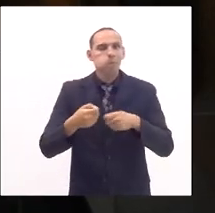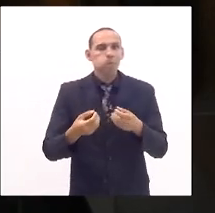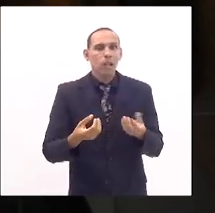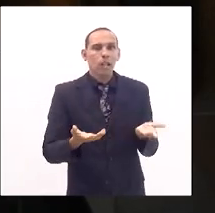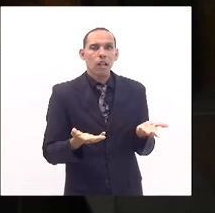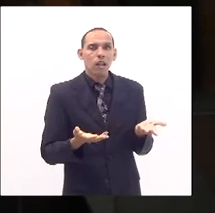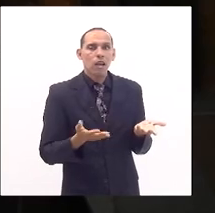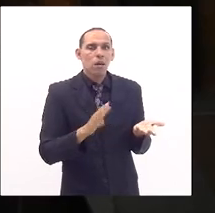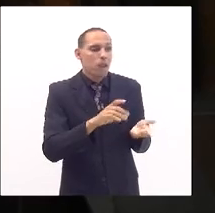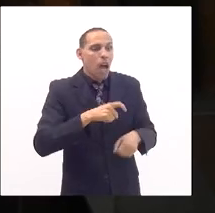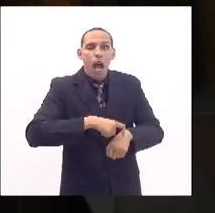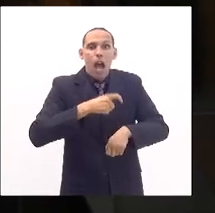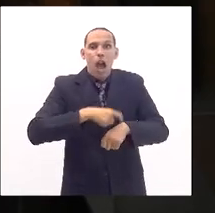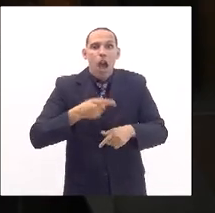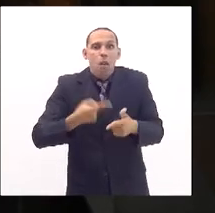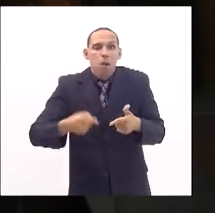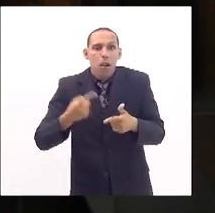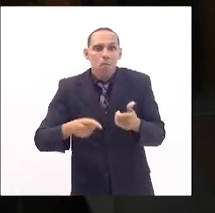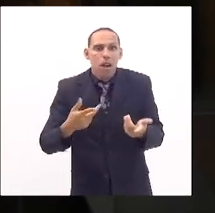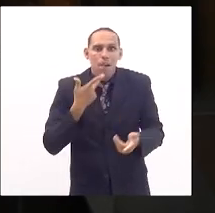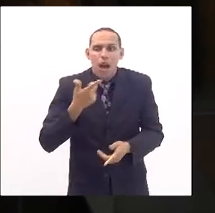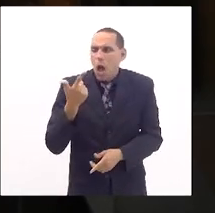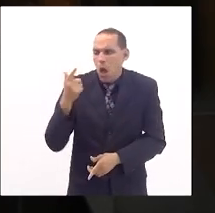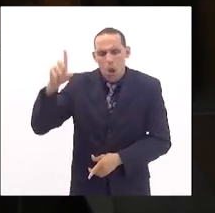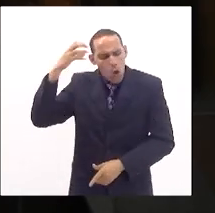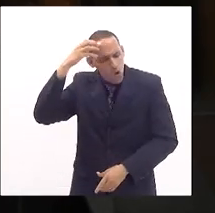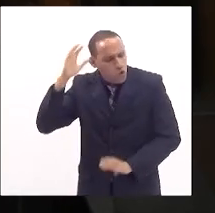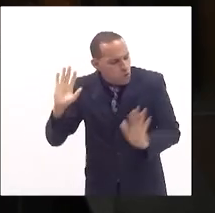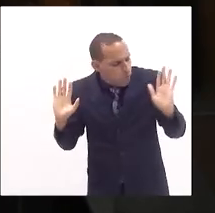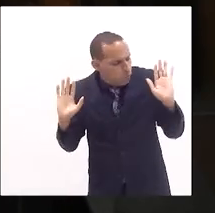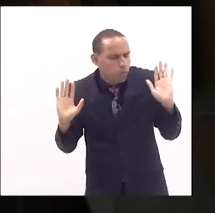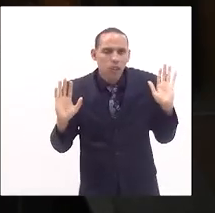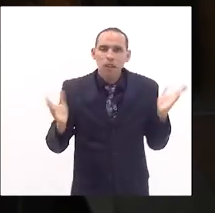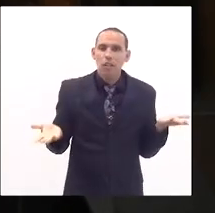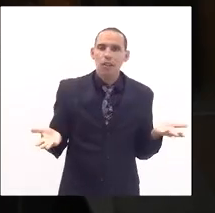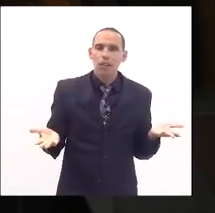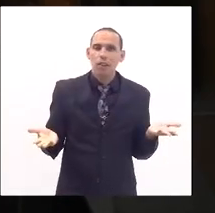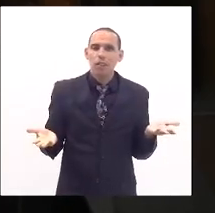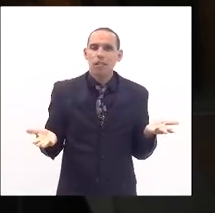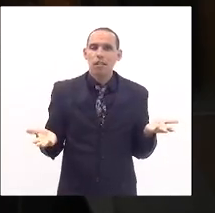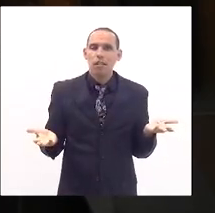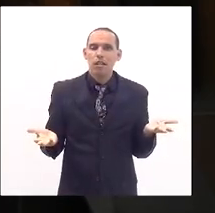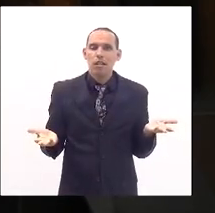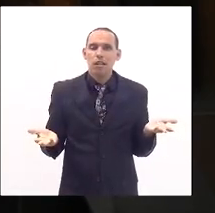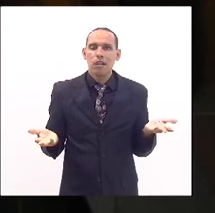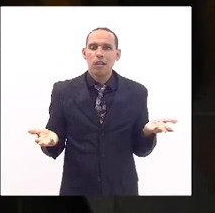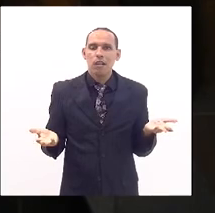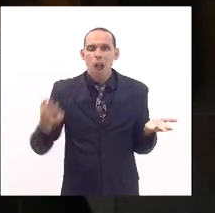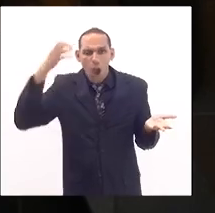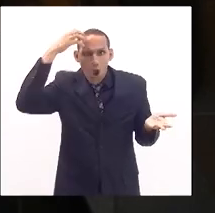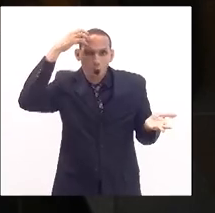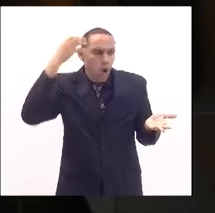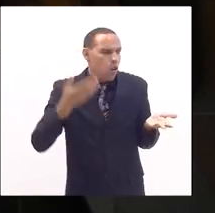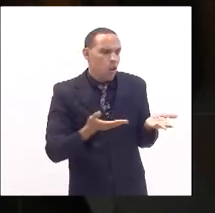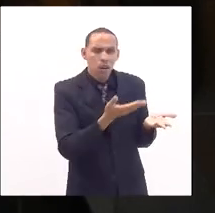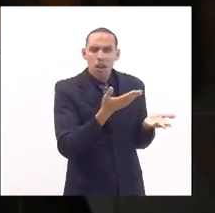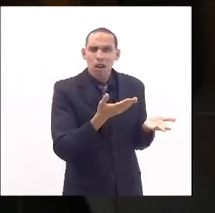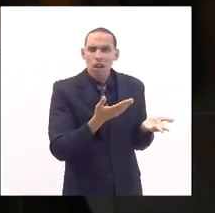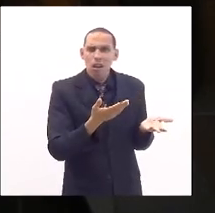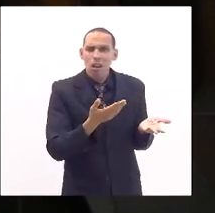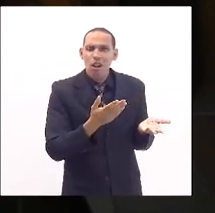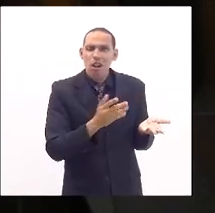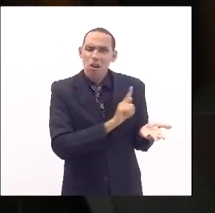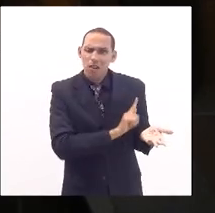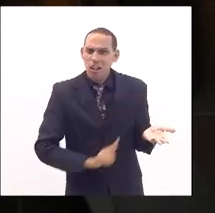e na hora que você tá perto quer culpar terceiros é que quando o governador pela